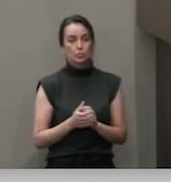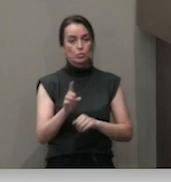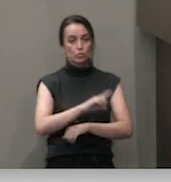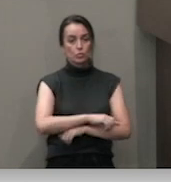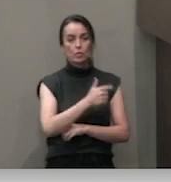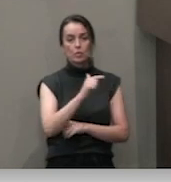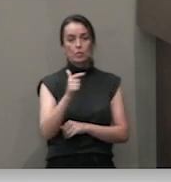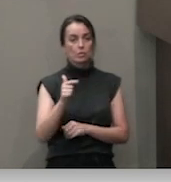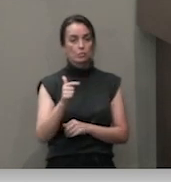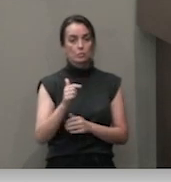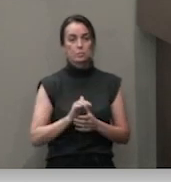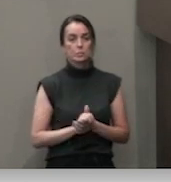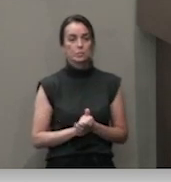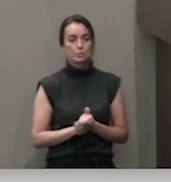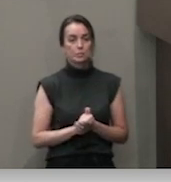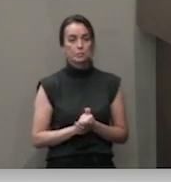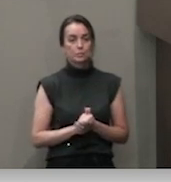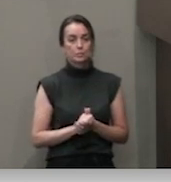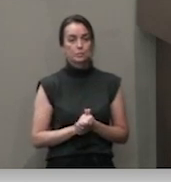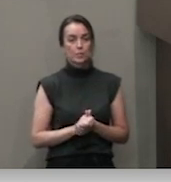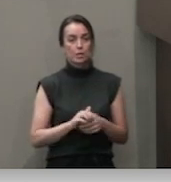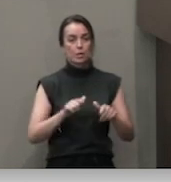Espaço das Comunicações